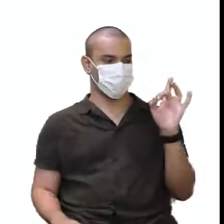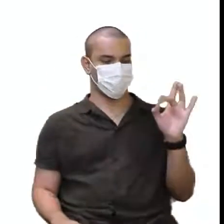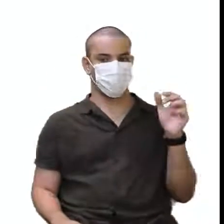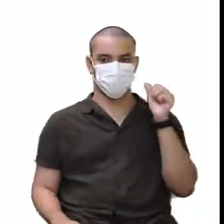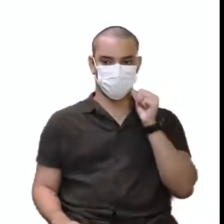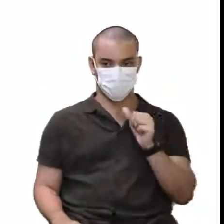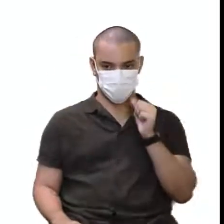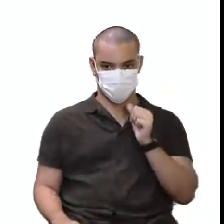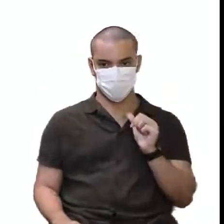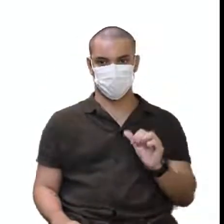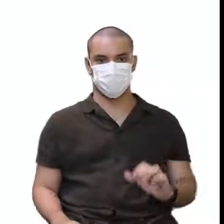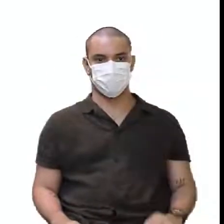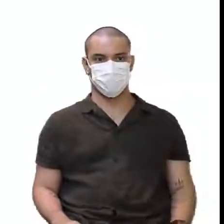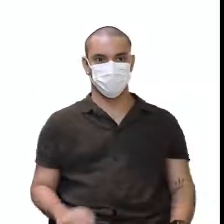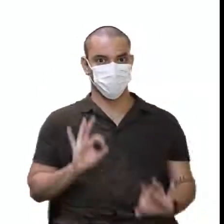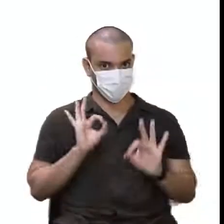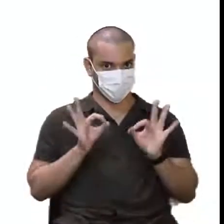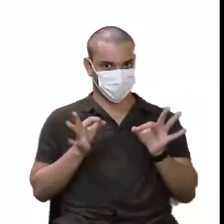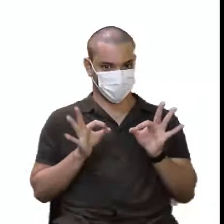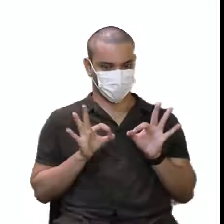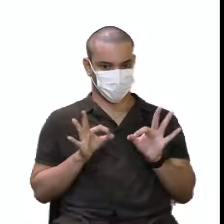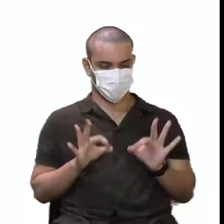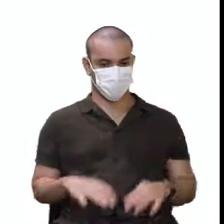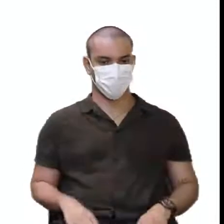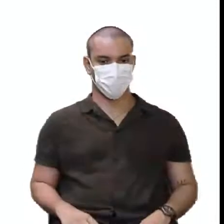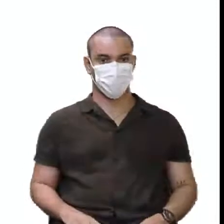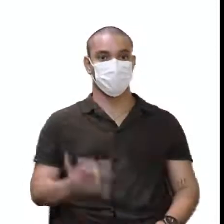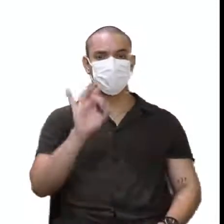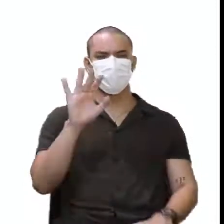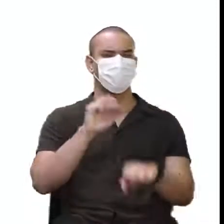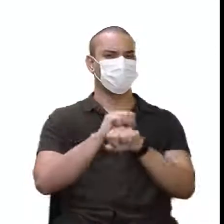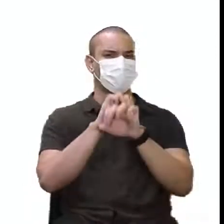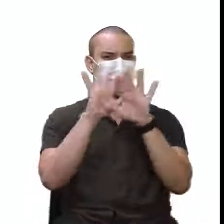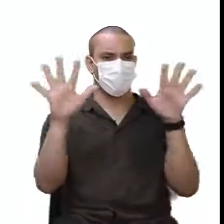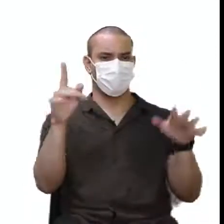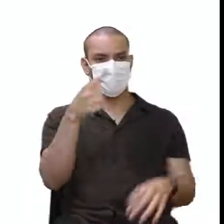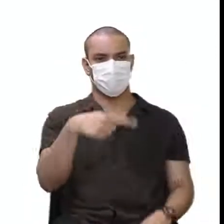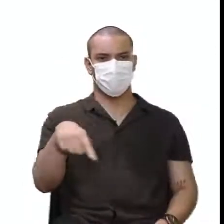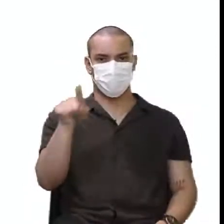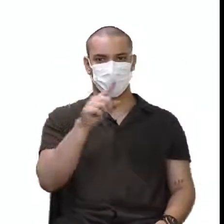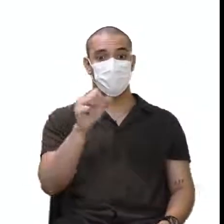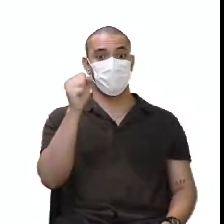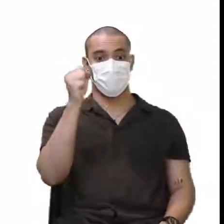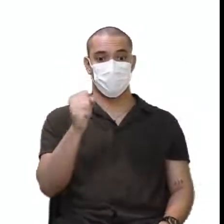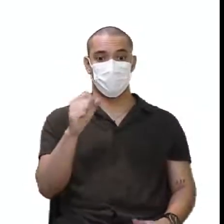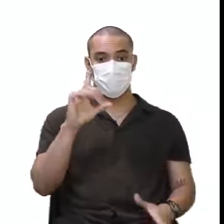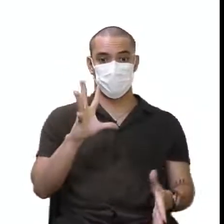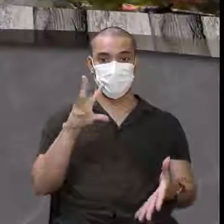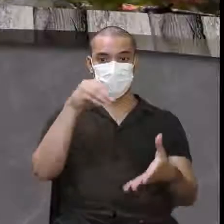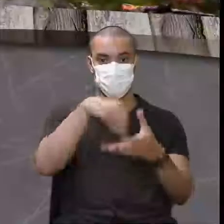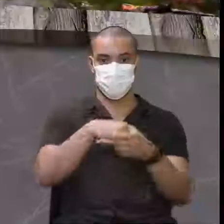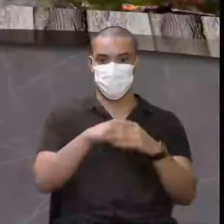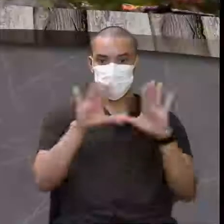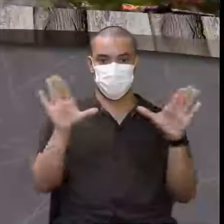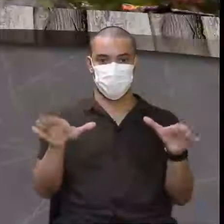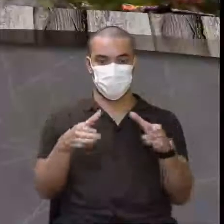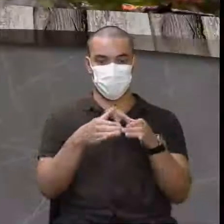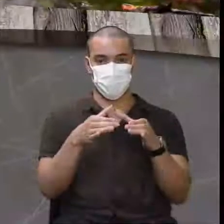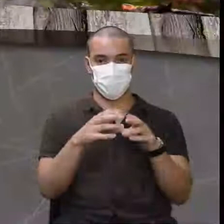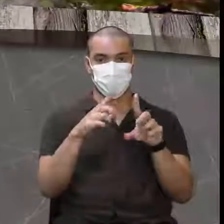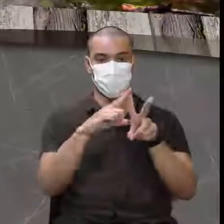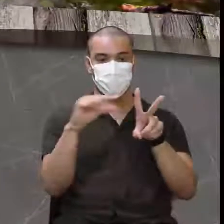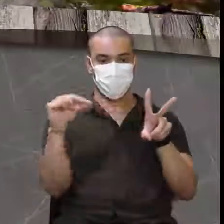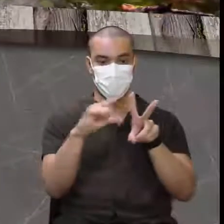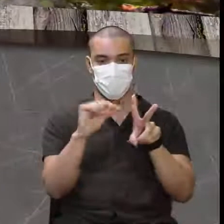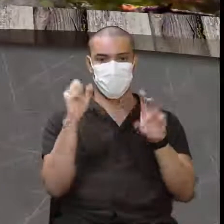a feminina. Tá bom? Então é só para ficar claro aí que você pode ter, dentro de um mesmo grupo vegetal,